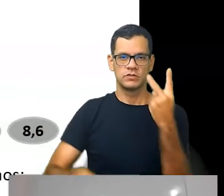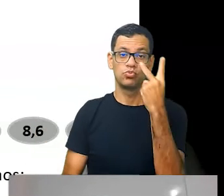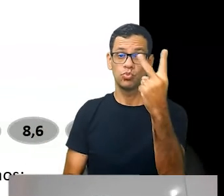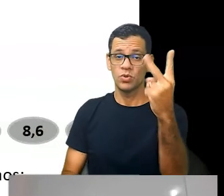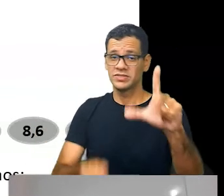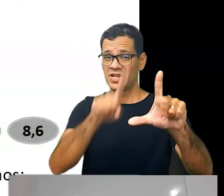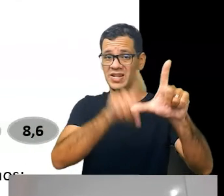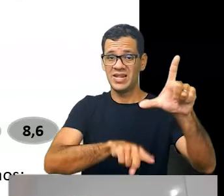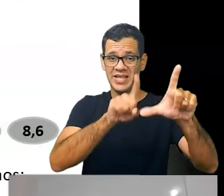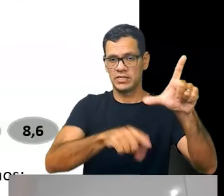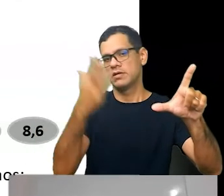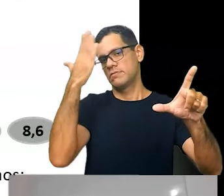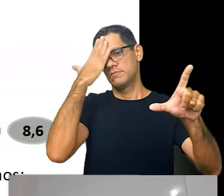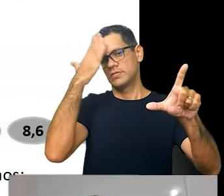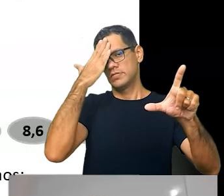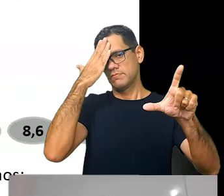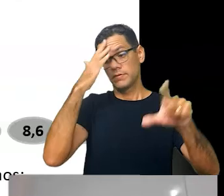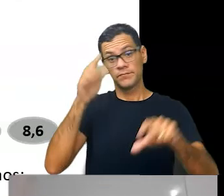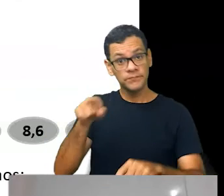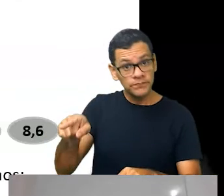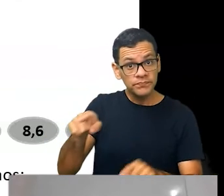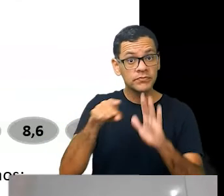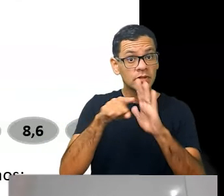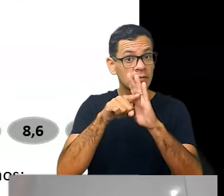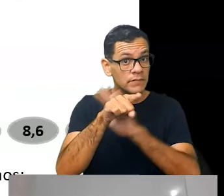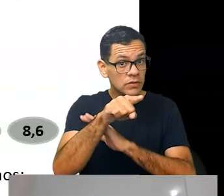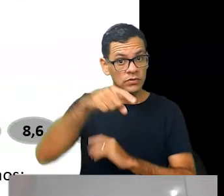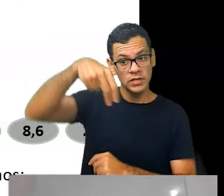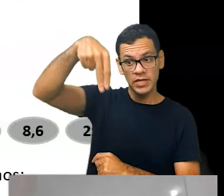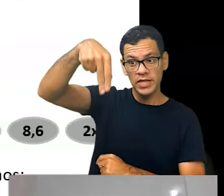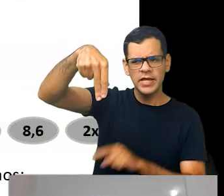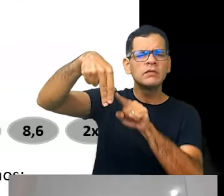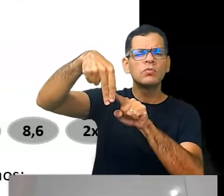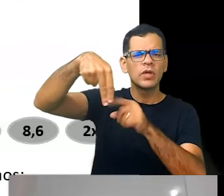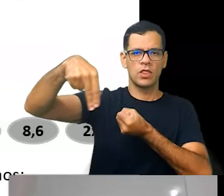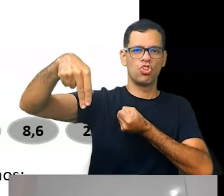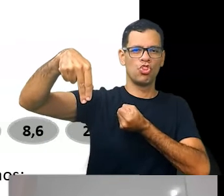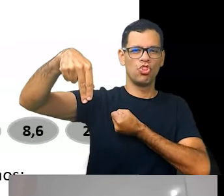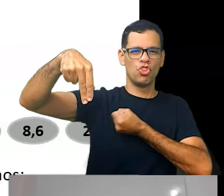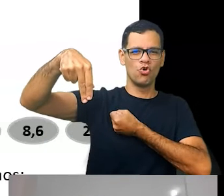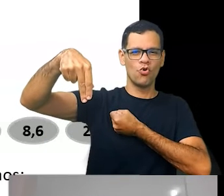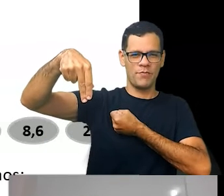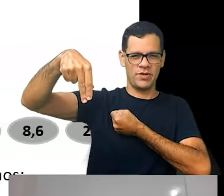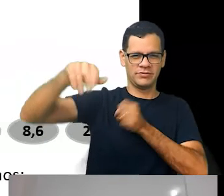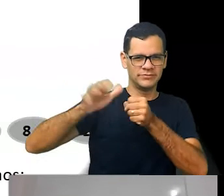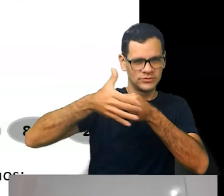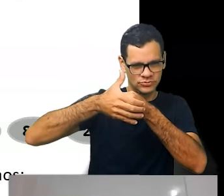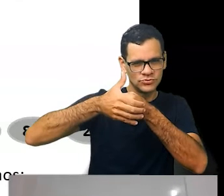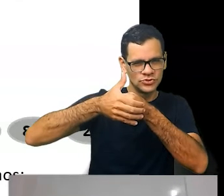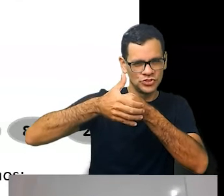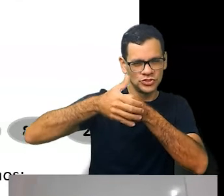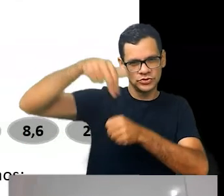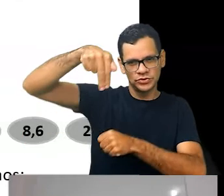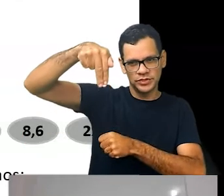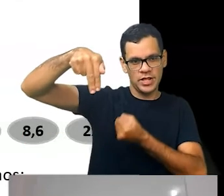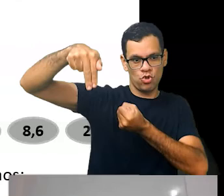um exercício. Lembre-se que numa fórmula tem que ter duas letras. Neste nosso problema, o n